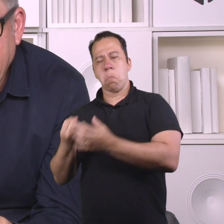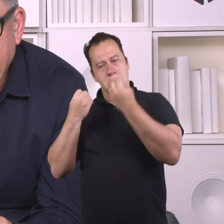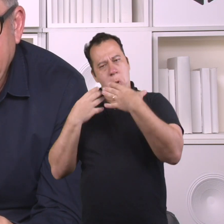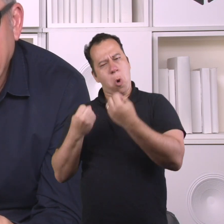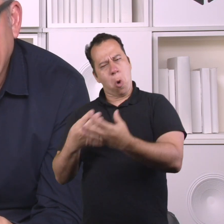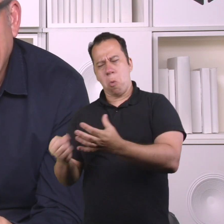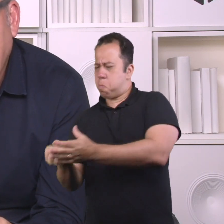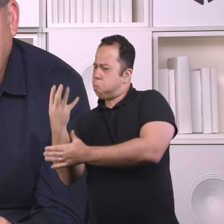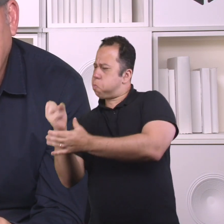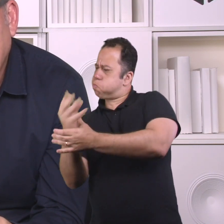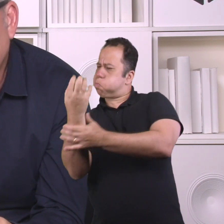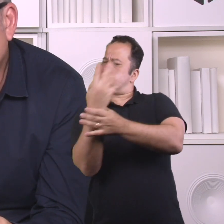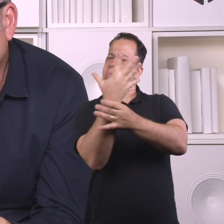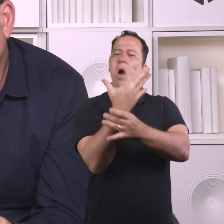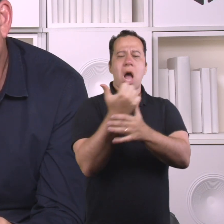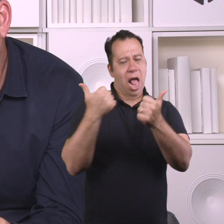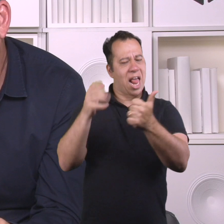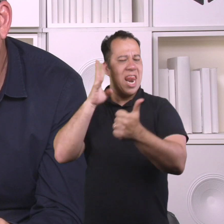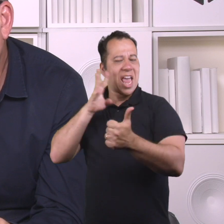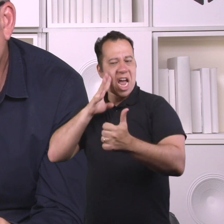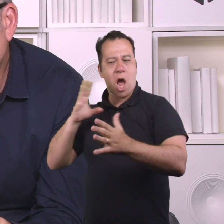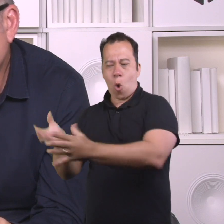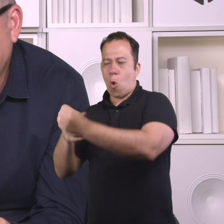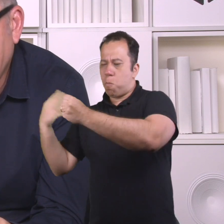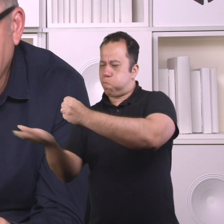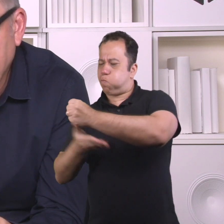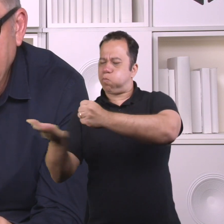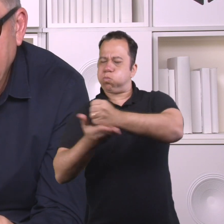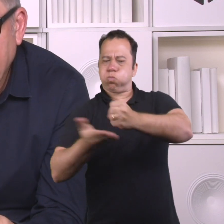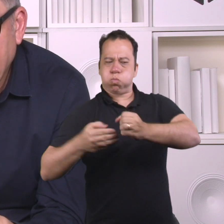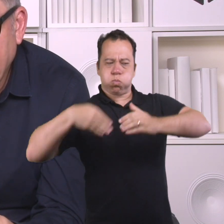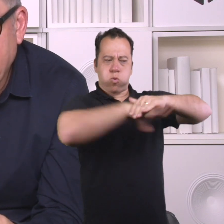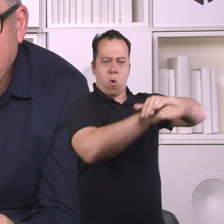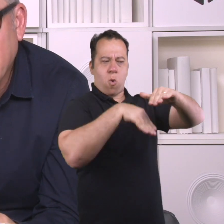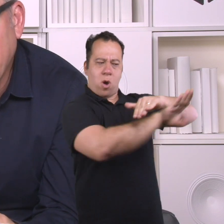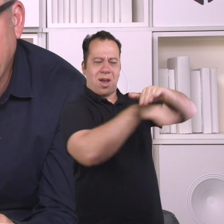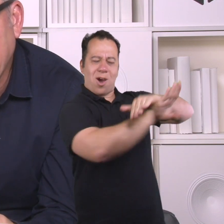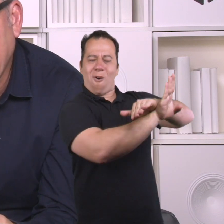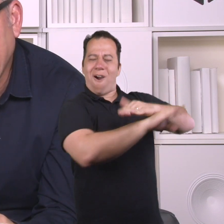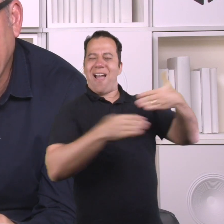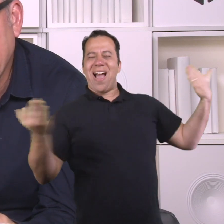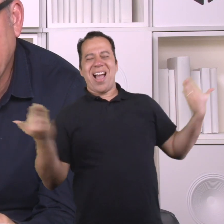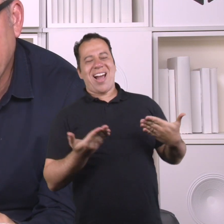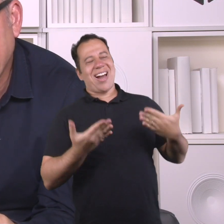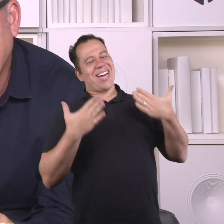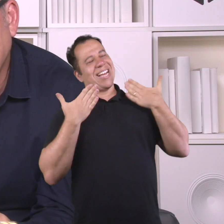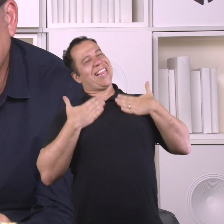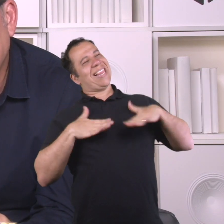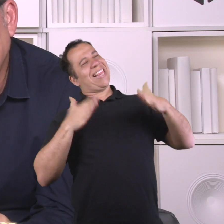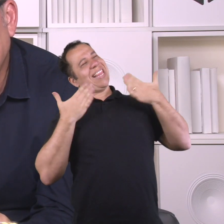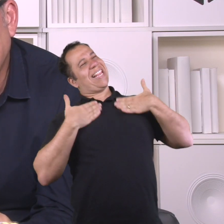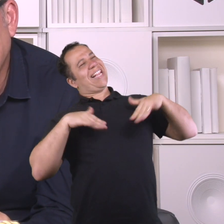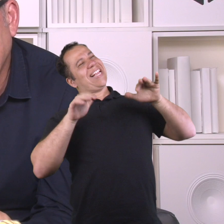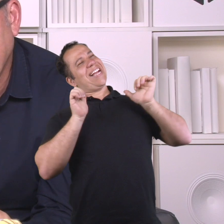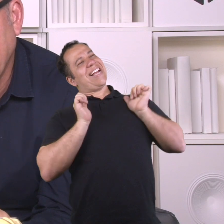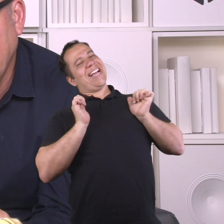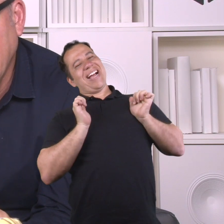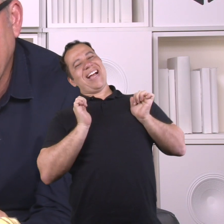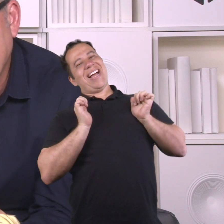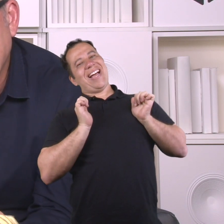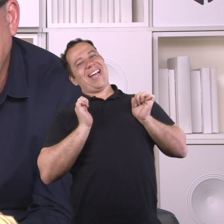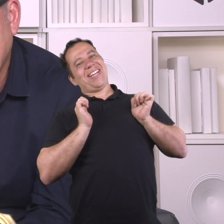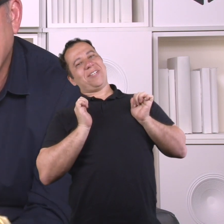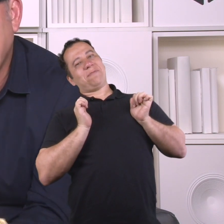e disse para si mesmo: alma, come, bebe, descansa, folga. E Jesus critica aqueles que ajuntam dinheiro